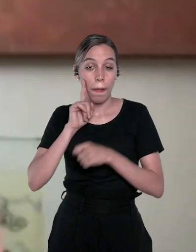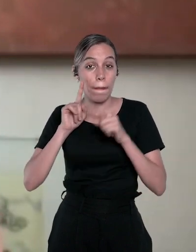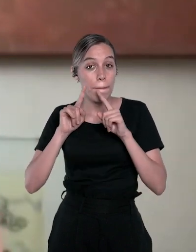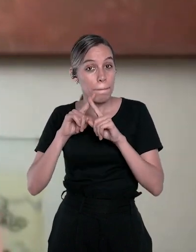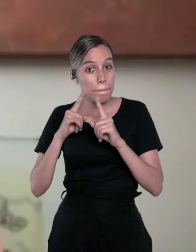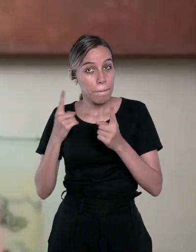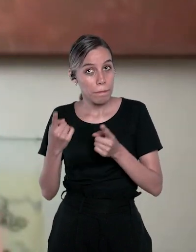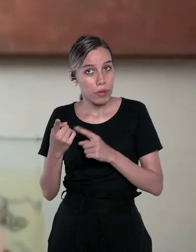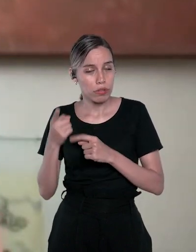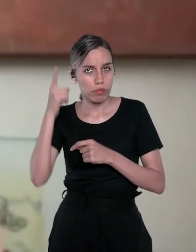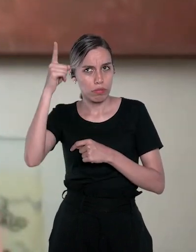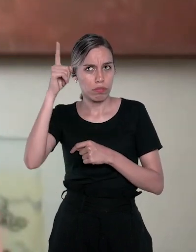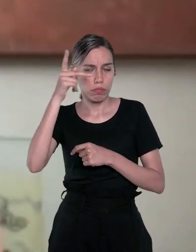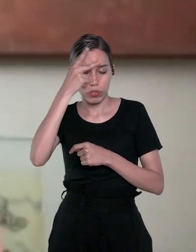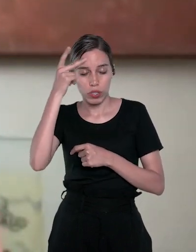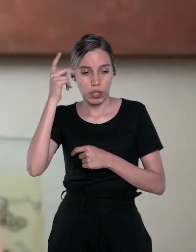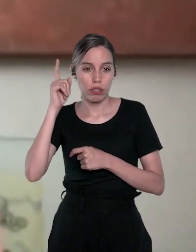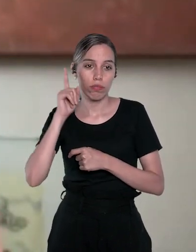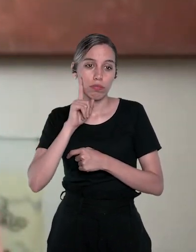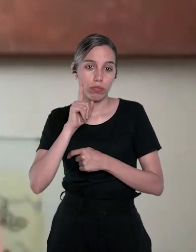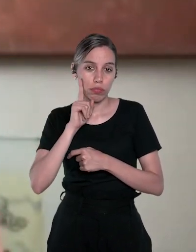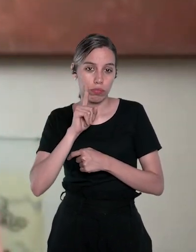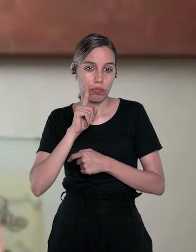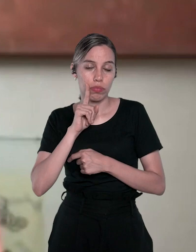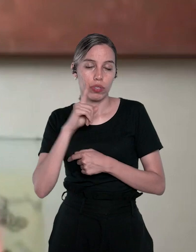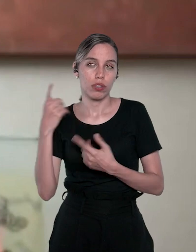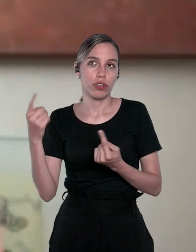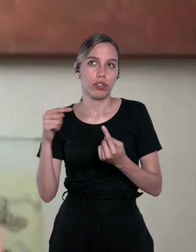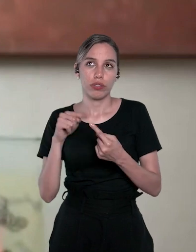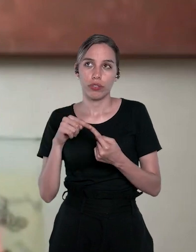os jornalistas tipo Gore